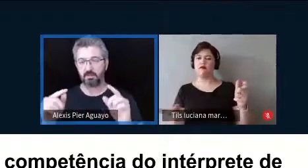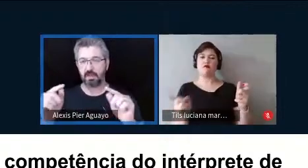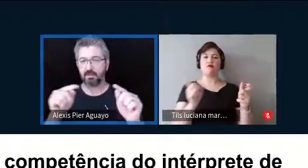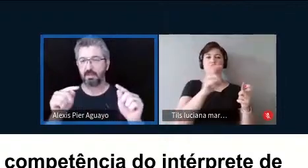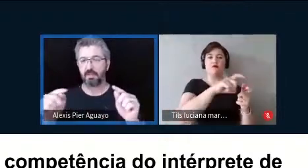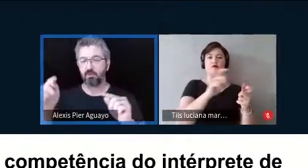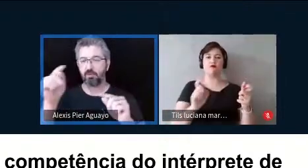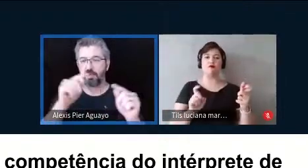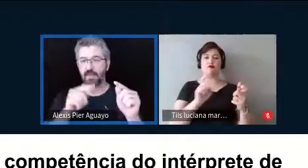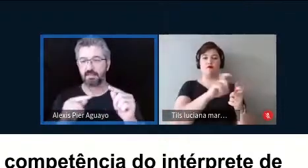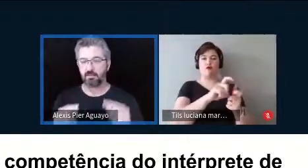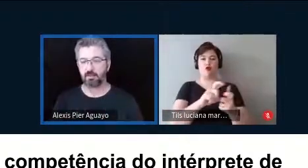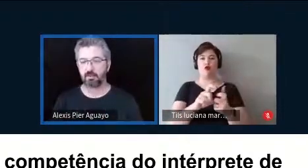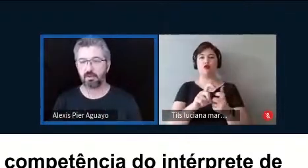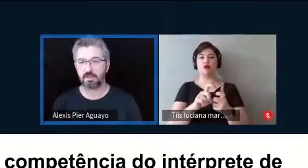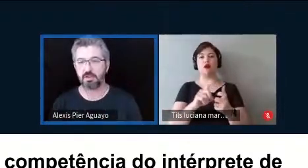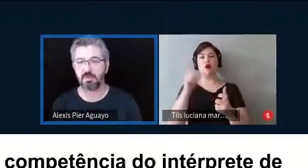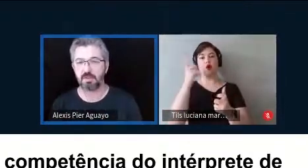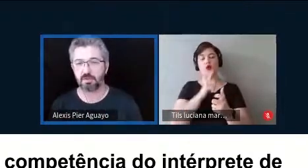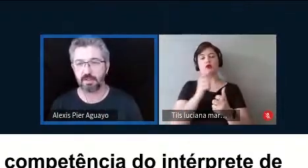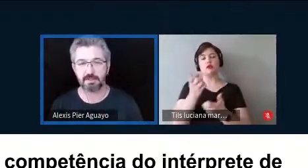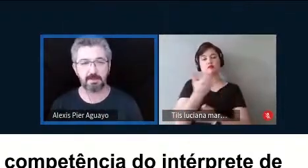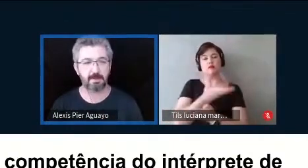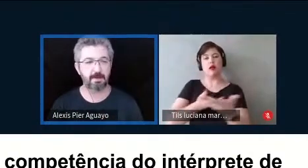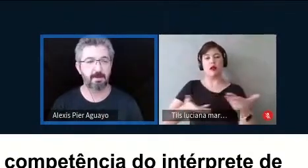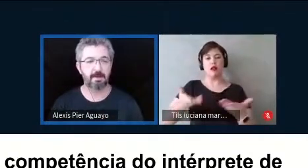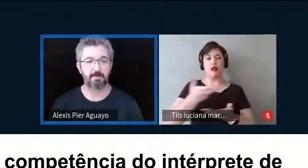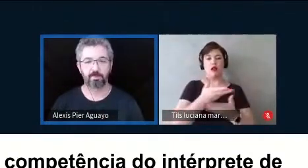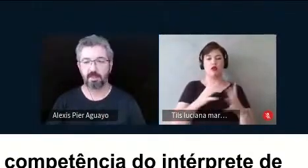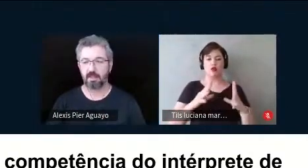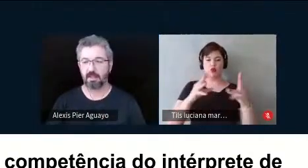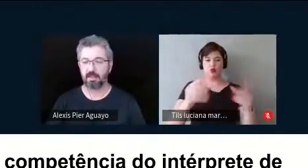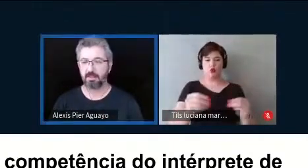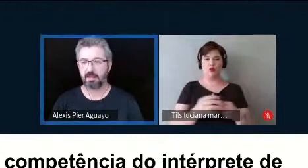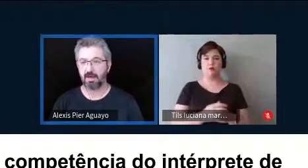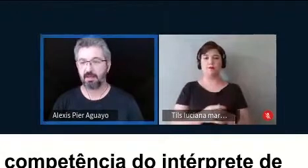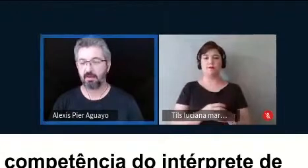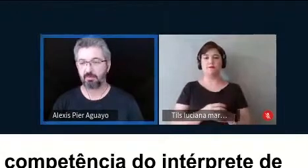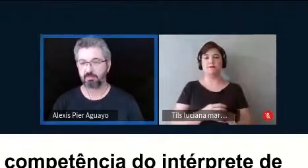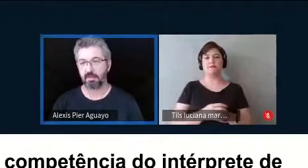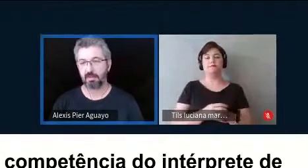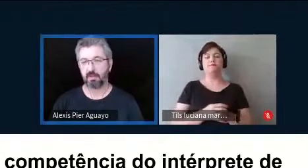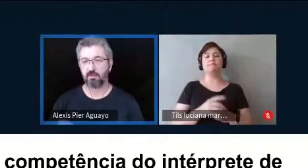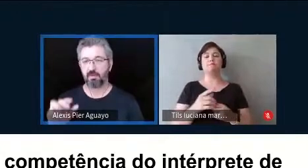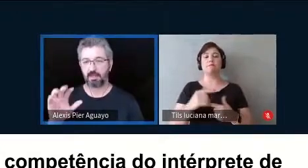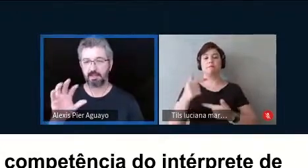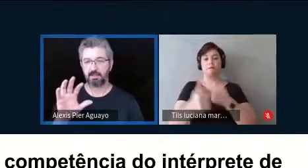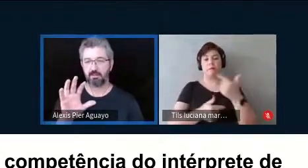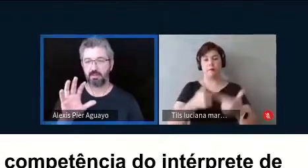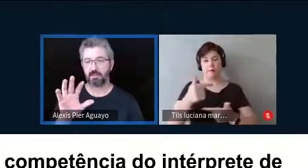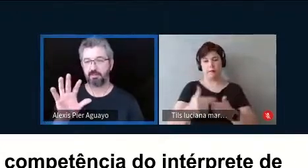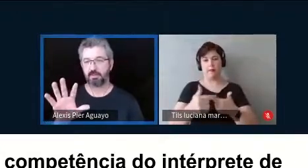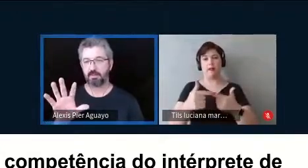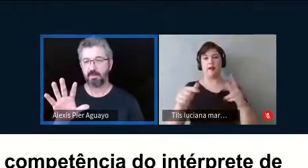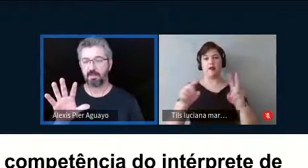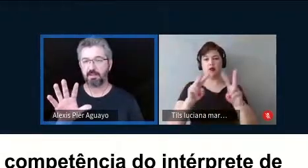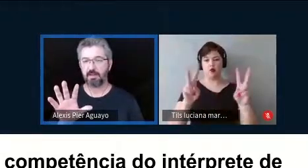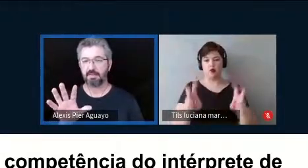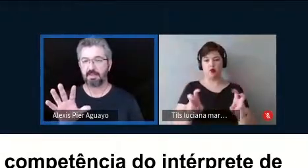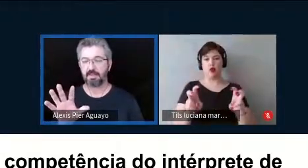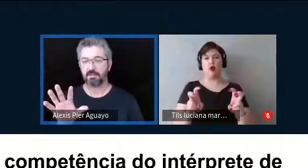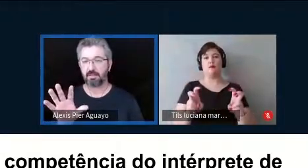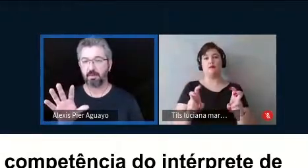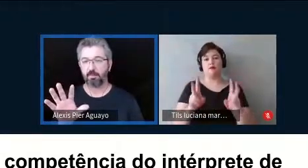totalmente, ela mantém comunicação entre todas as dimensões. Ela trabalha também com a questão, a gente